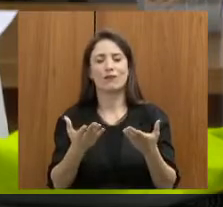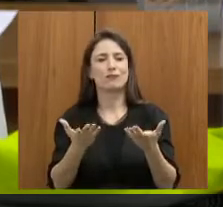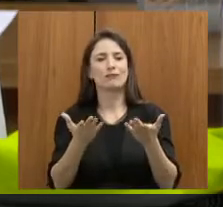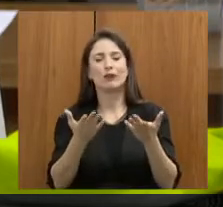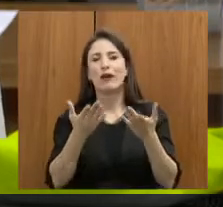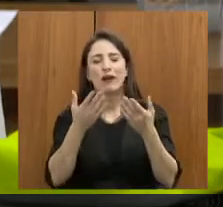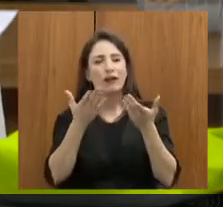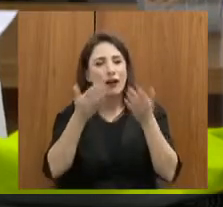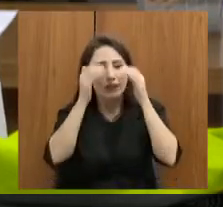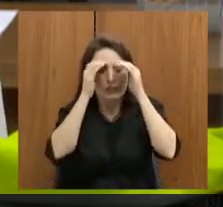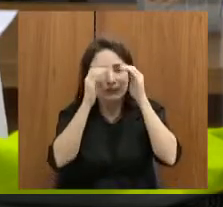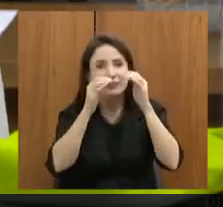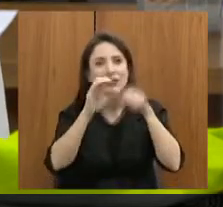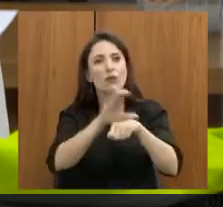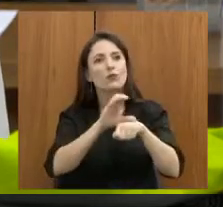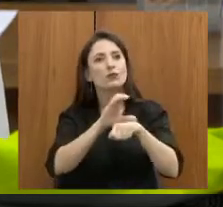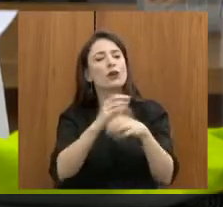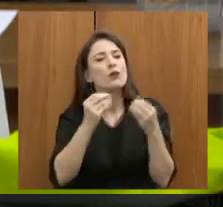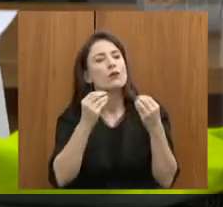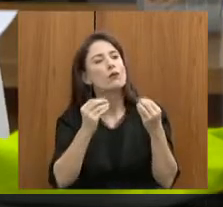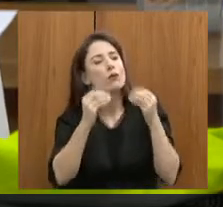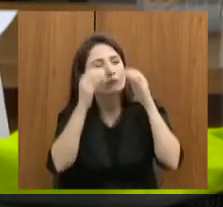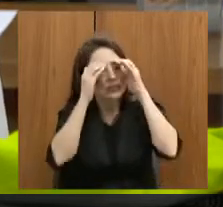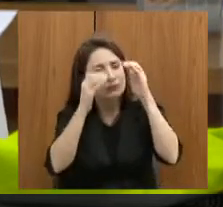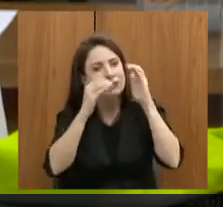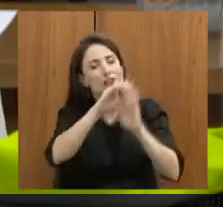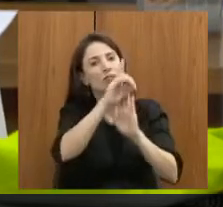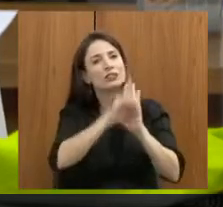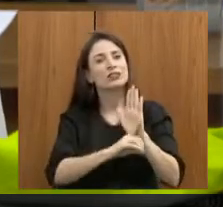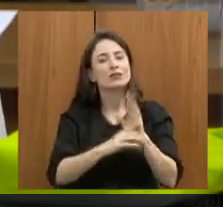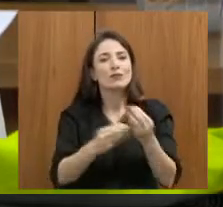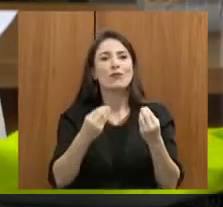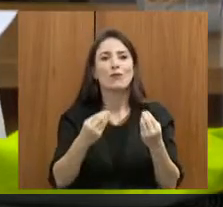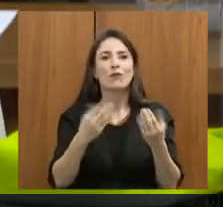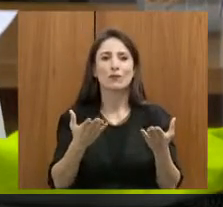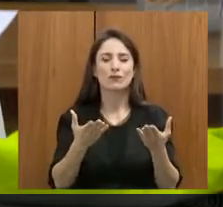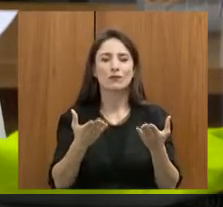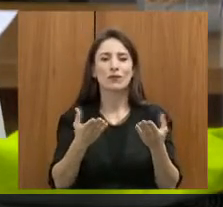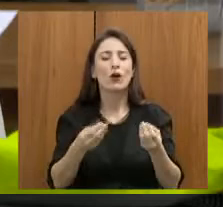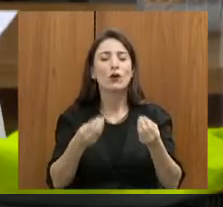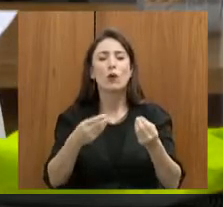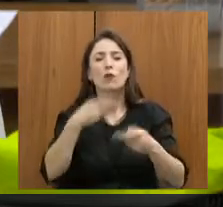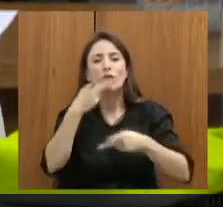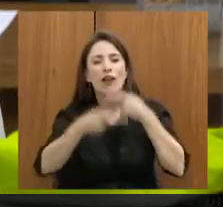direitos Oi e aí sim gente falar de avanço